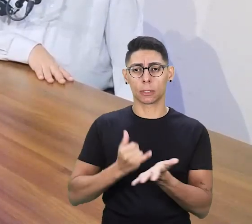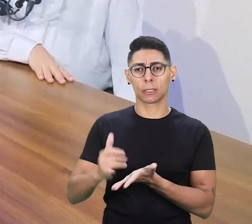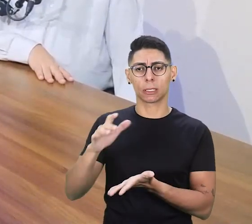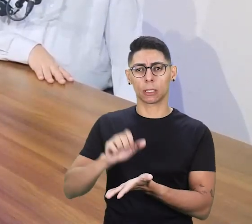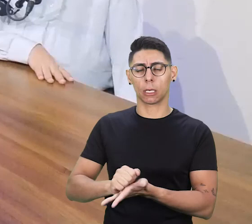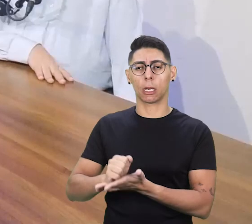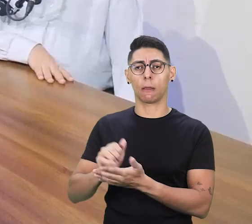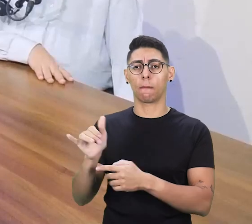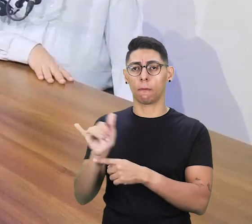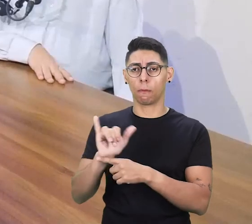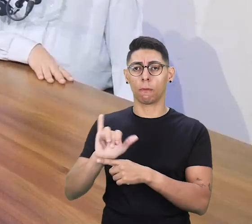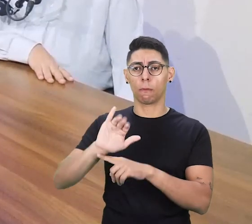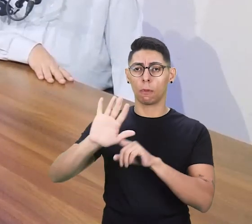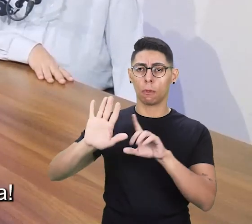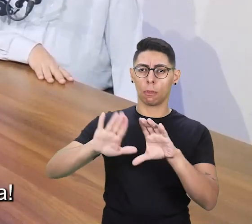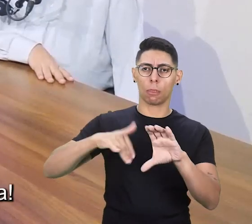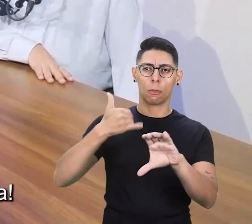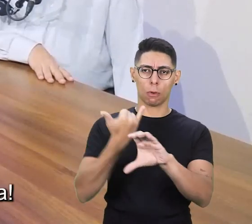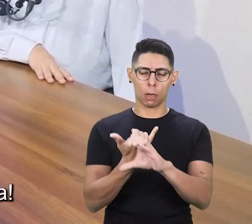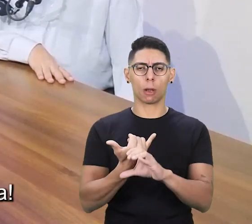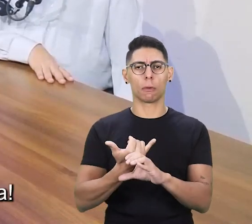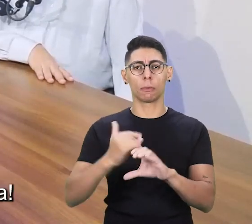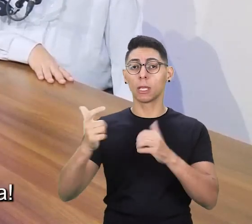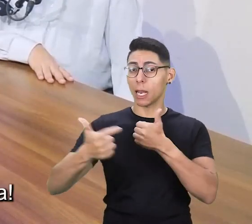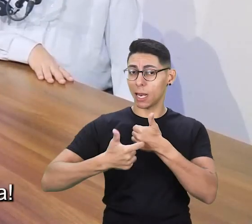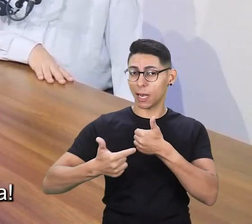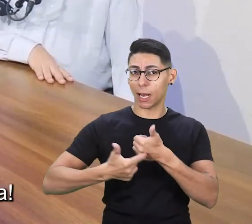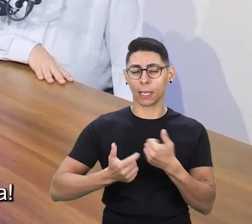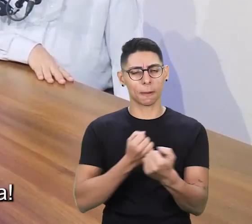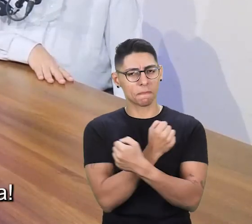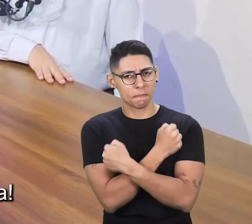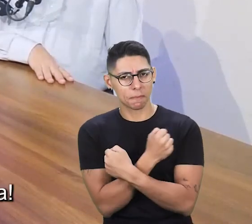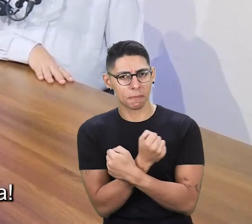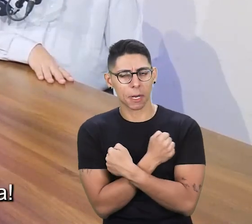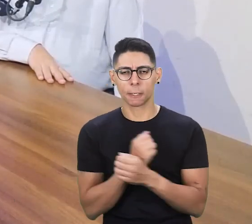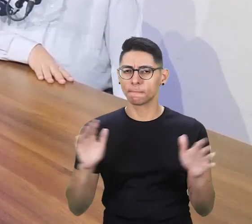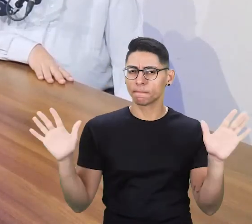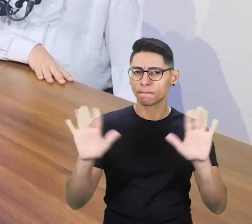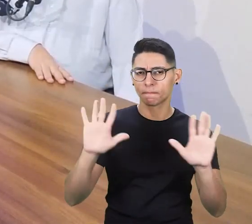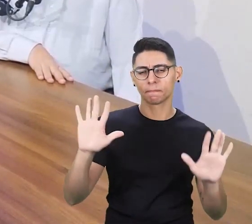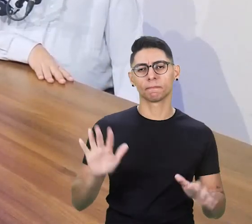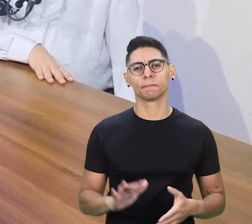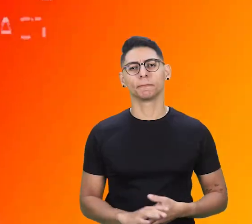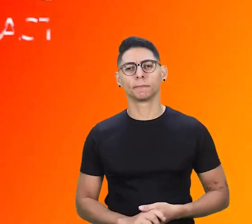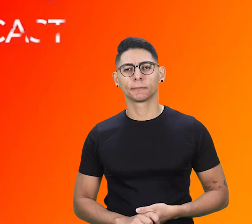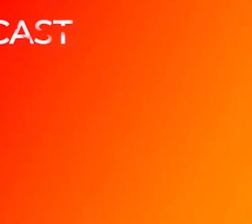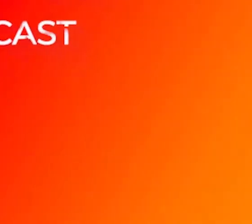também deixa aí o seu like. Grande abraço e até a próxima semana.